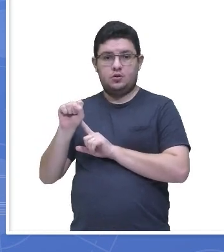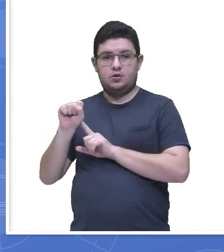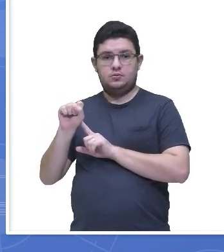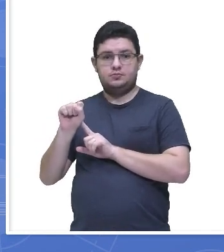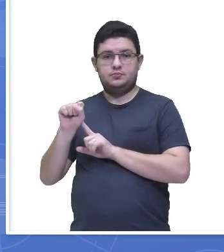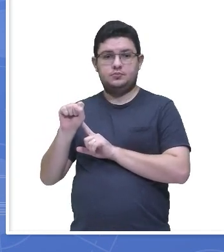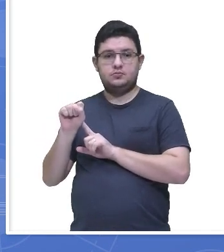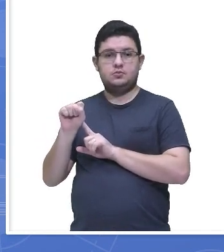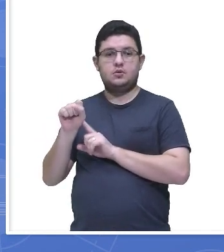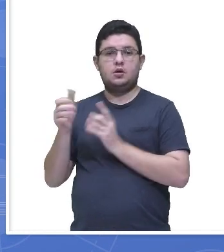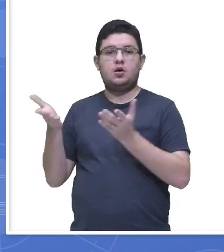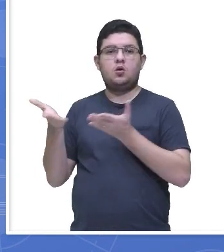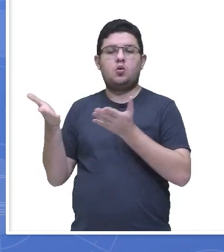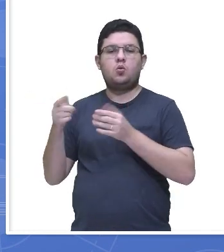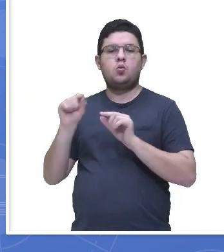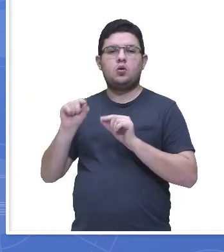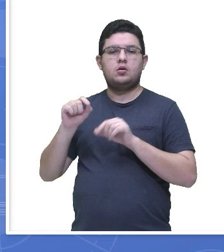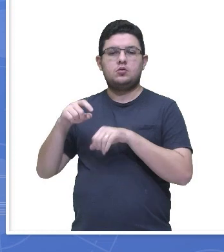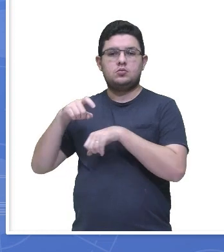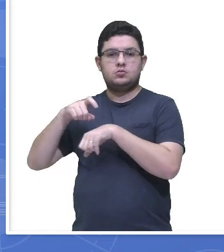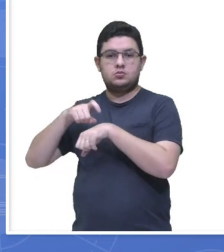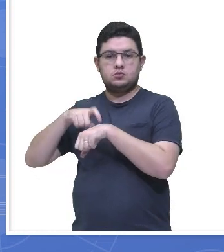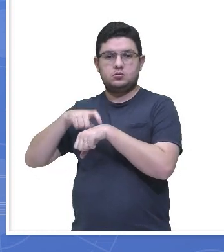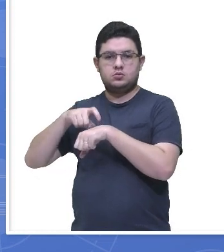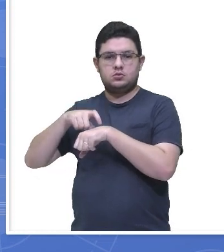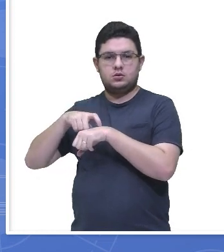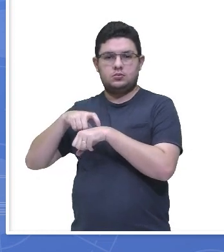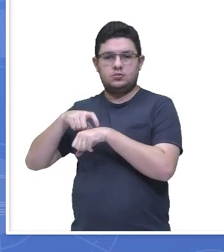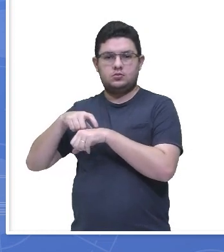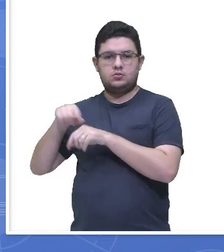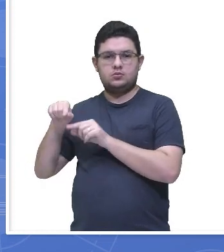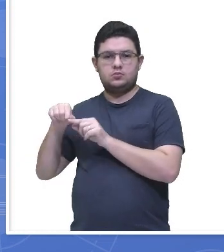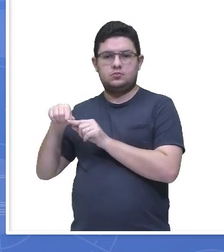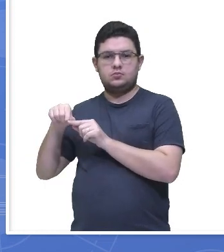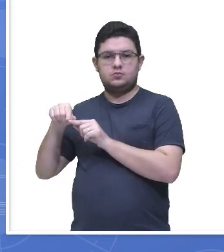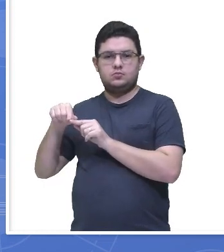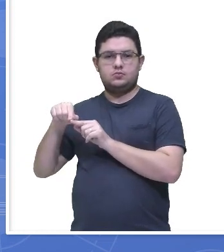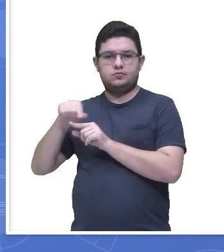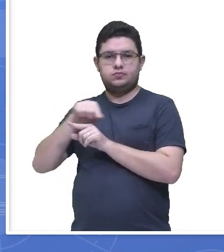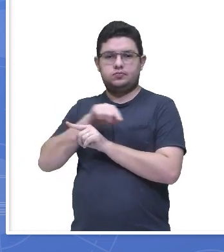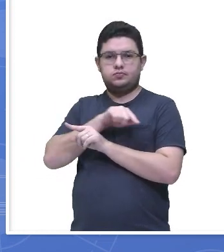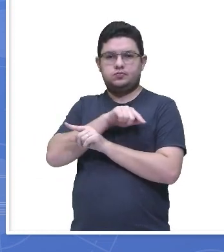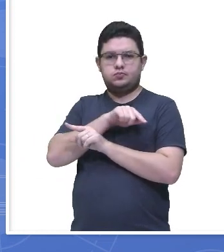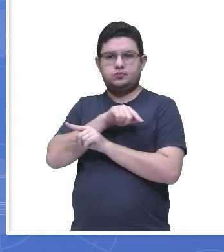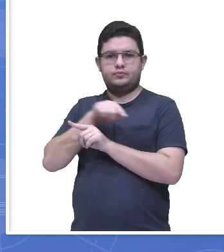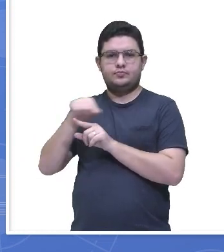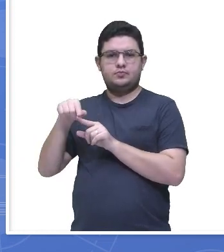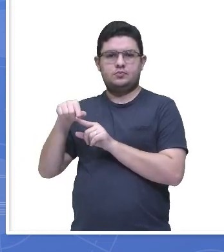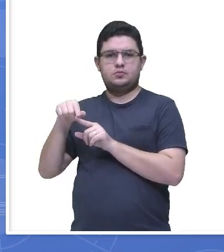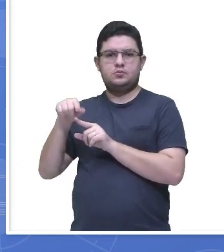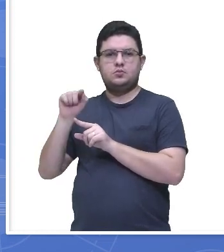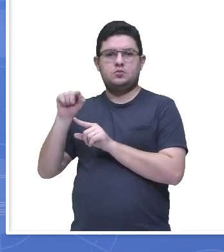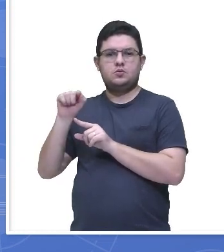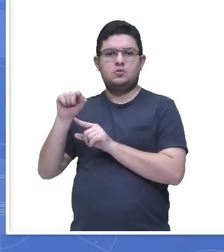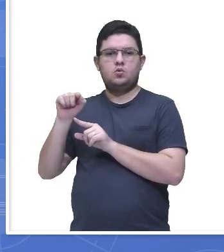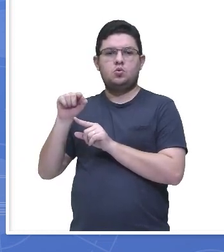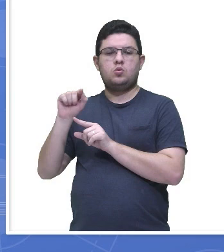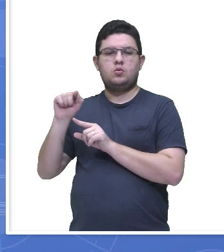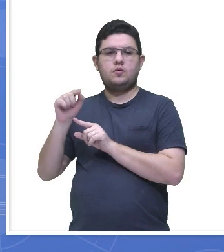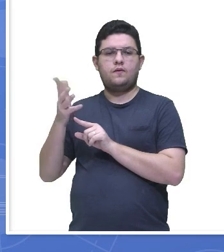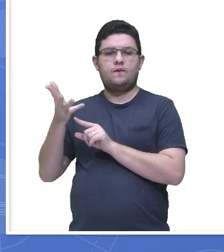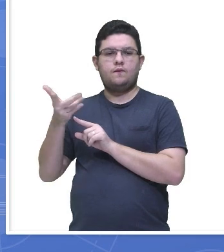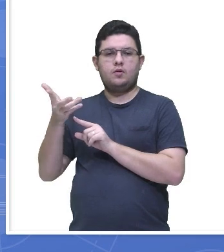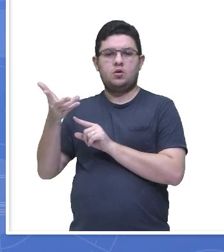achar a velocidade escalar. A velocidade escalar, ela é o ΔS, que é representada por esse lado desse triângulo